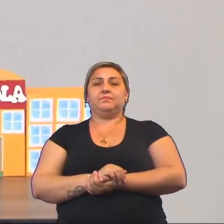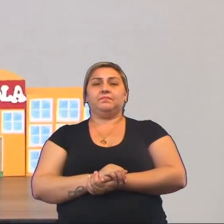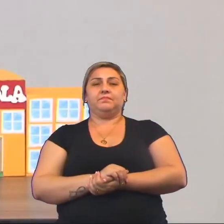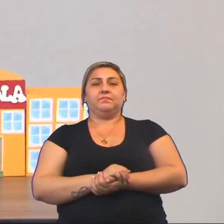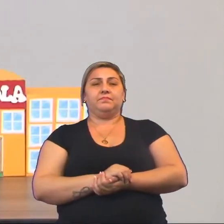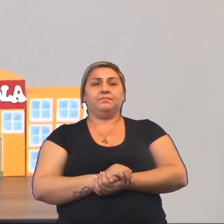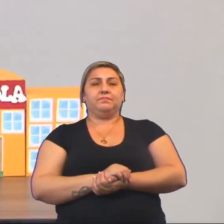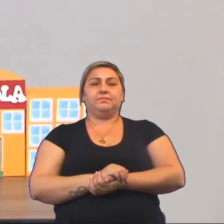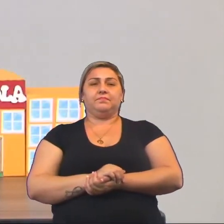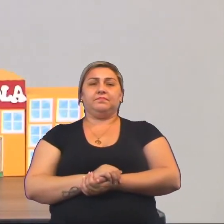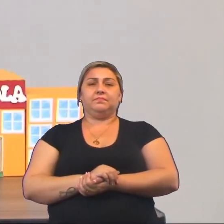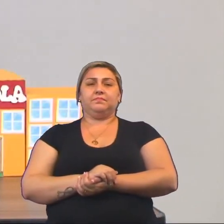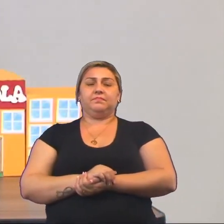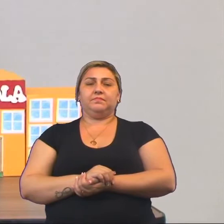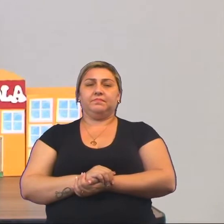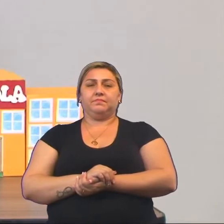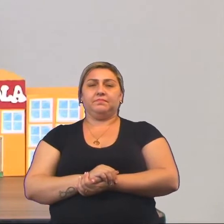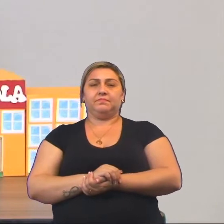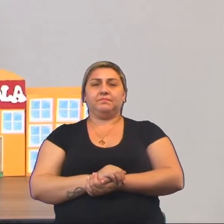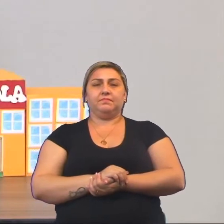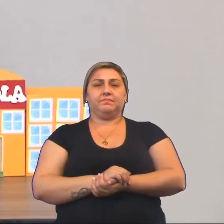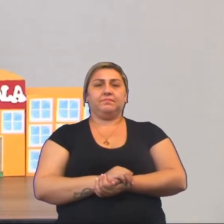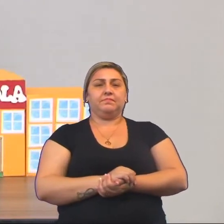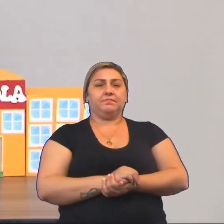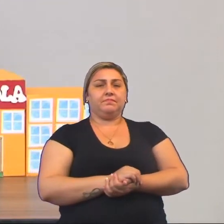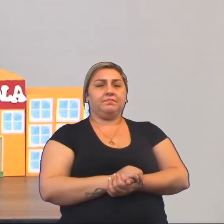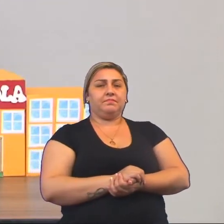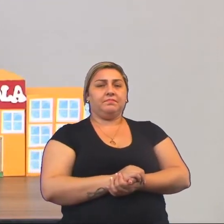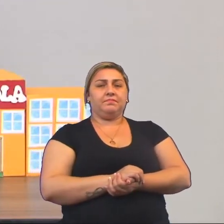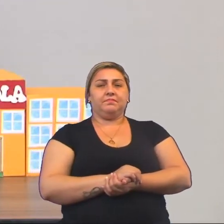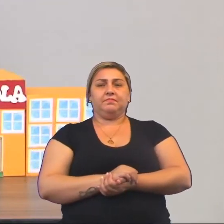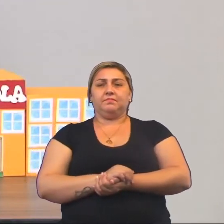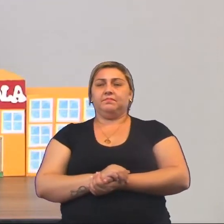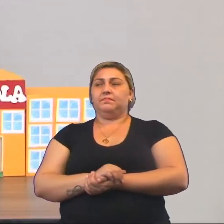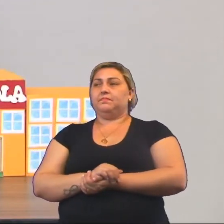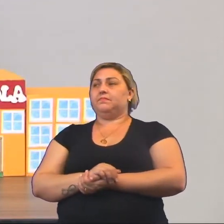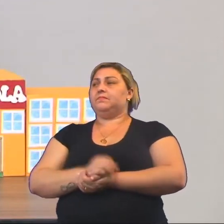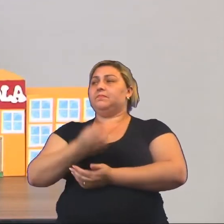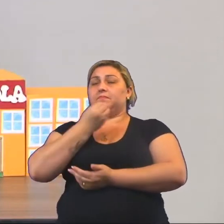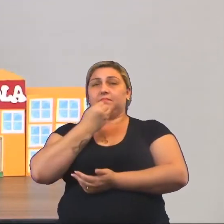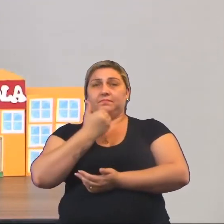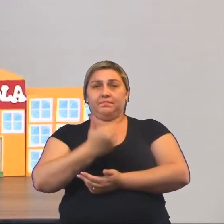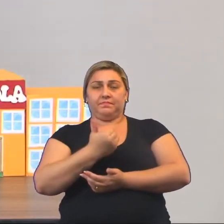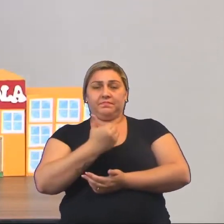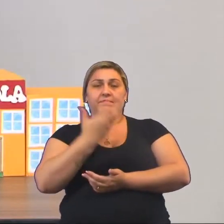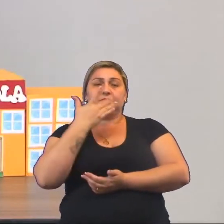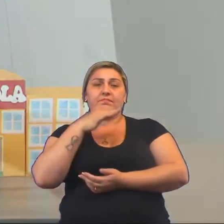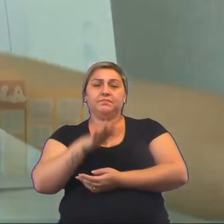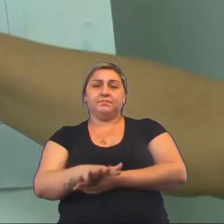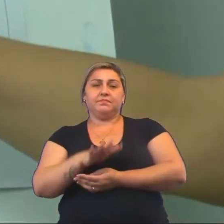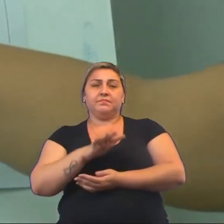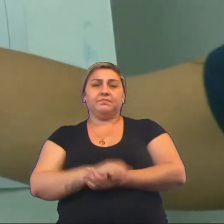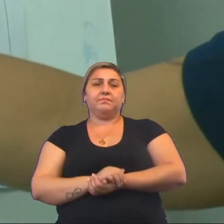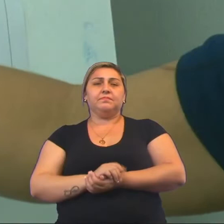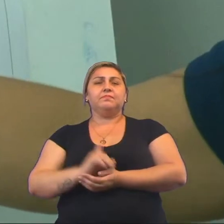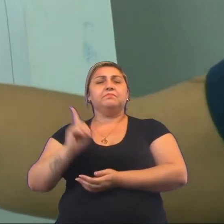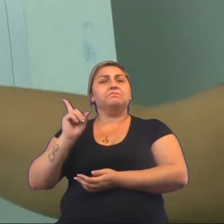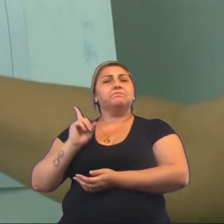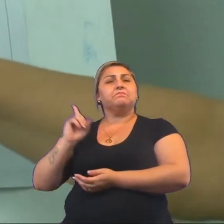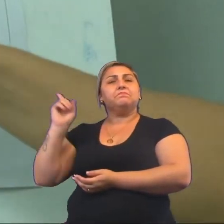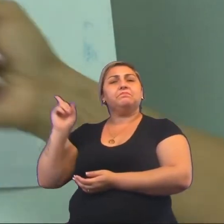marcar um X na alternativa na escola. Muito bem, crianças.